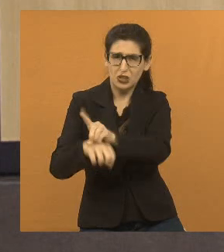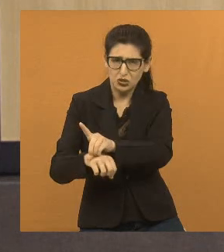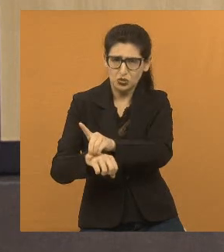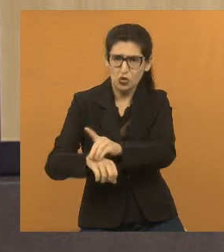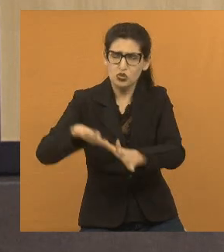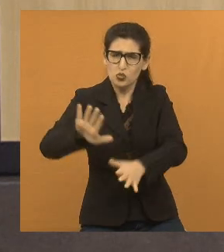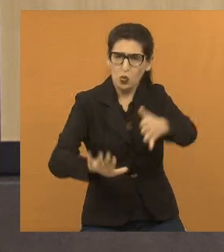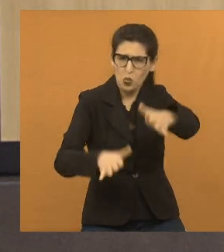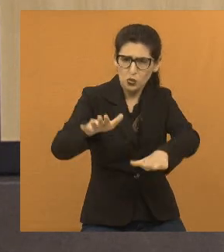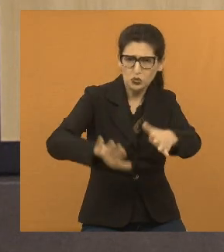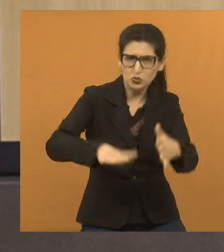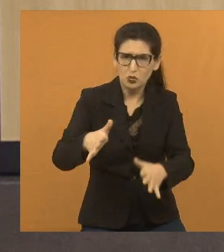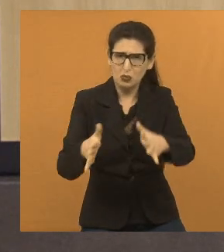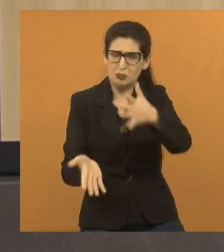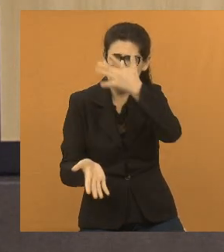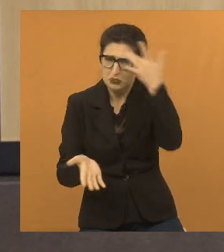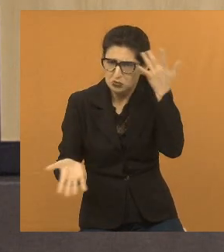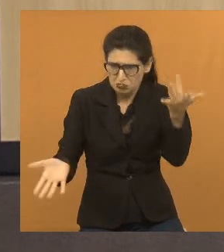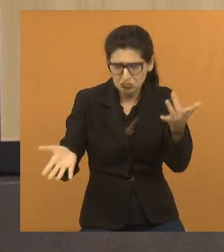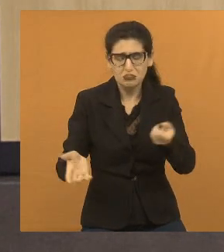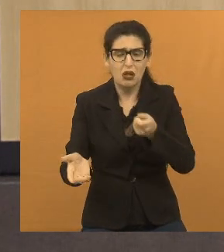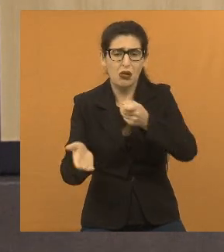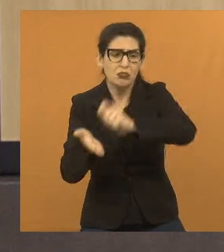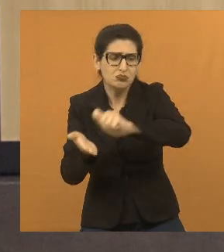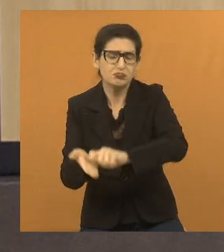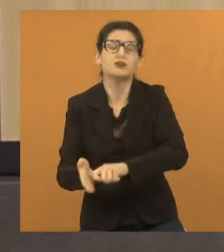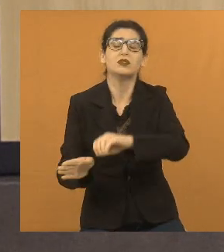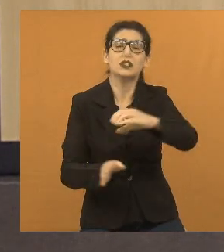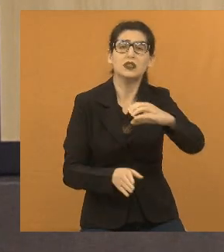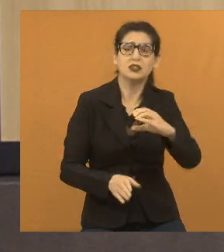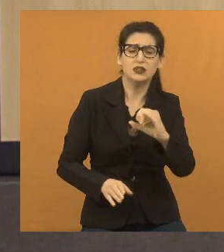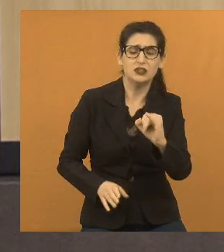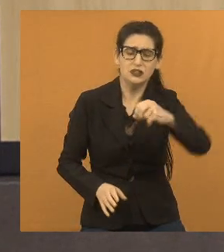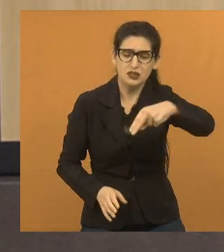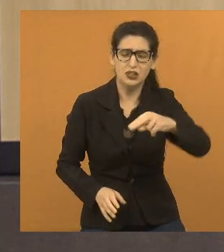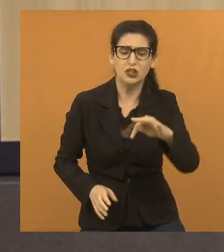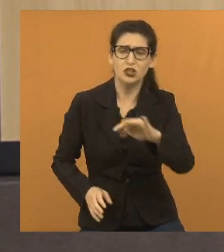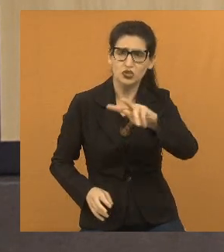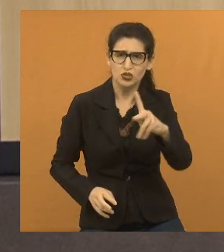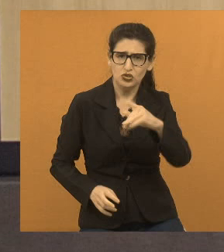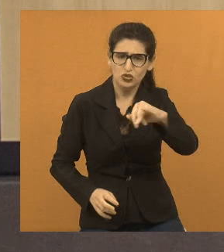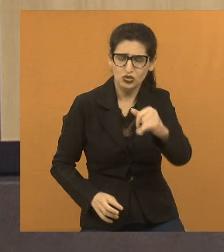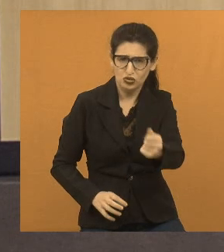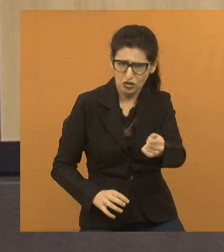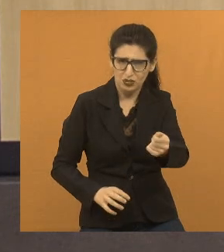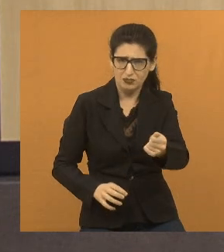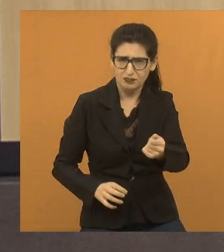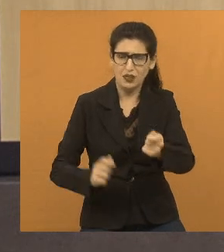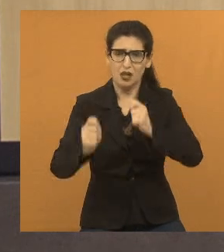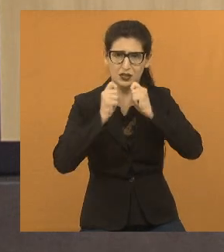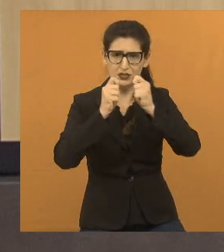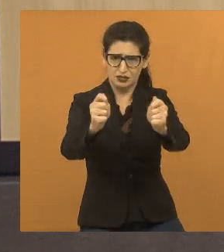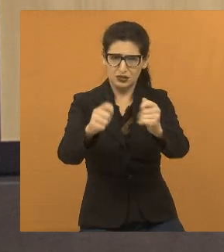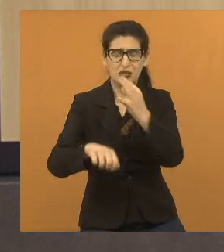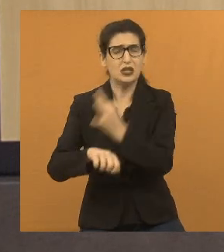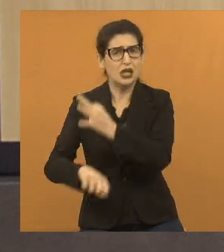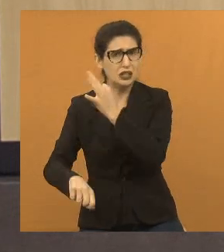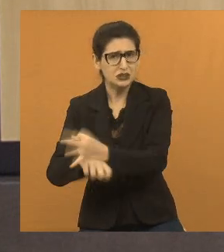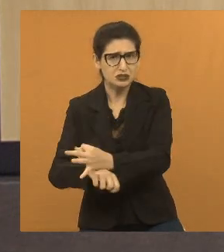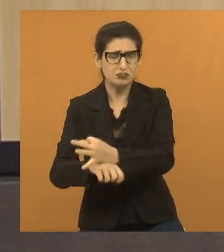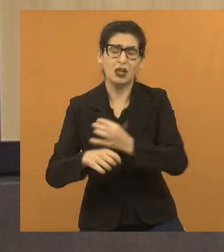Cadastro, Cíntia Franco Alvarenga Ábido, assessora técnica da Secretaria